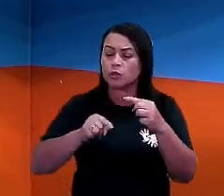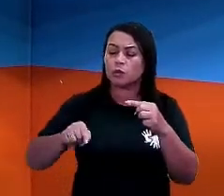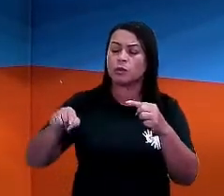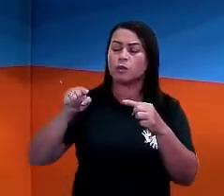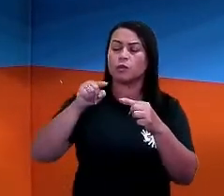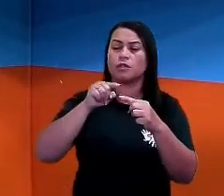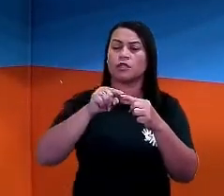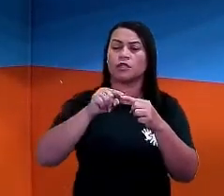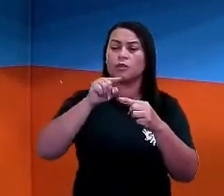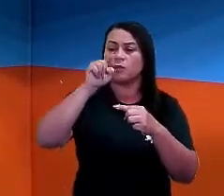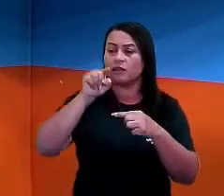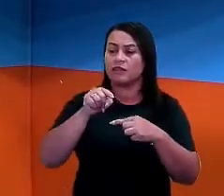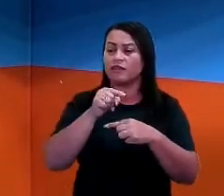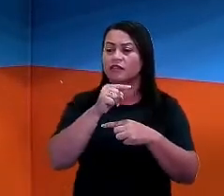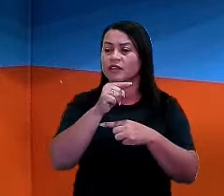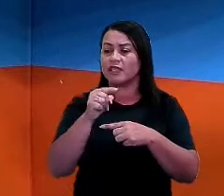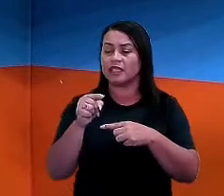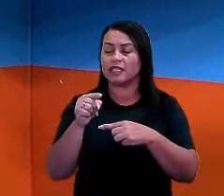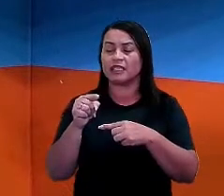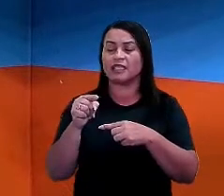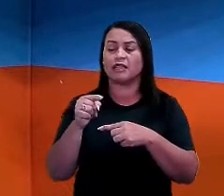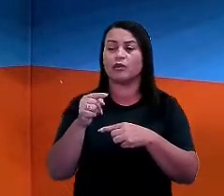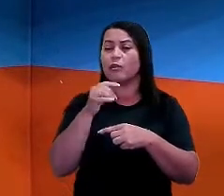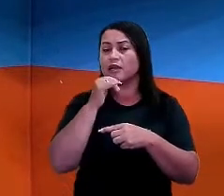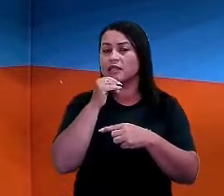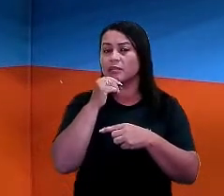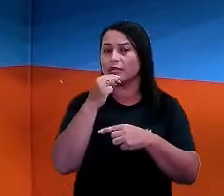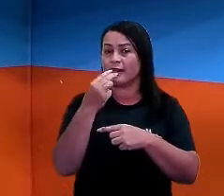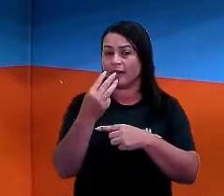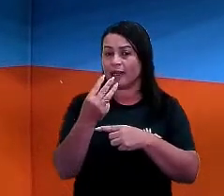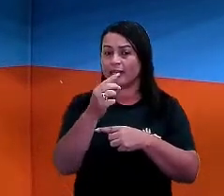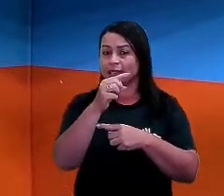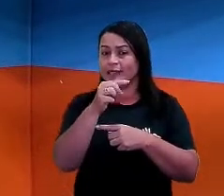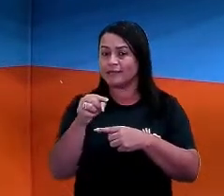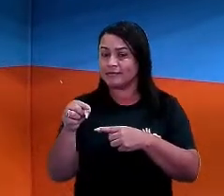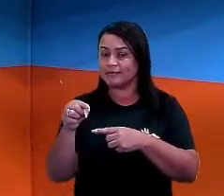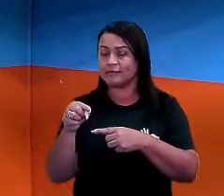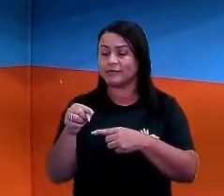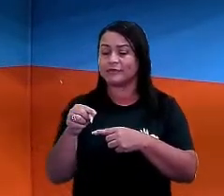3 partes. Então, eu pintei 3 de 3, tá certo?